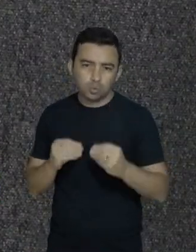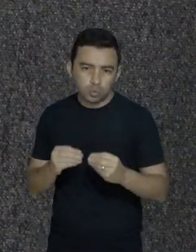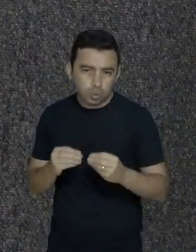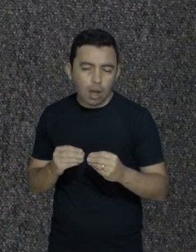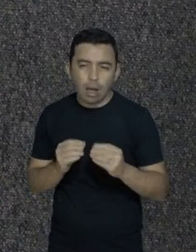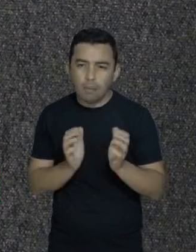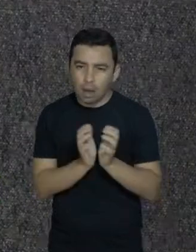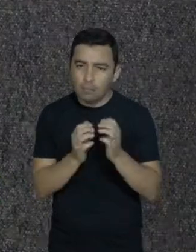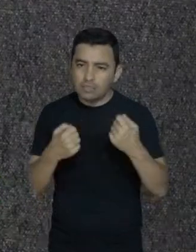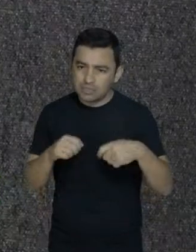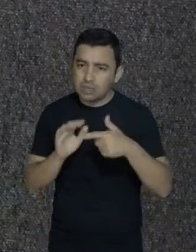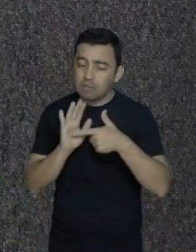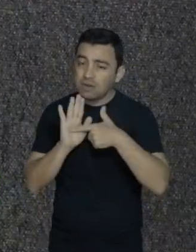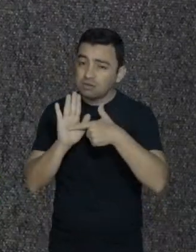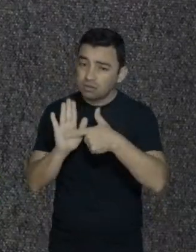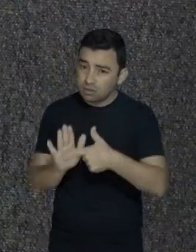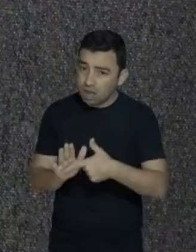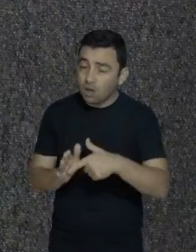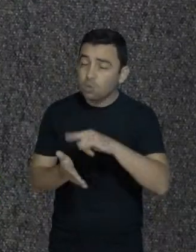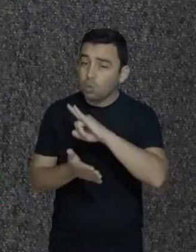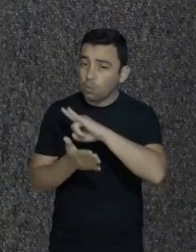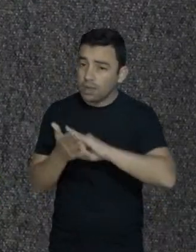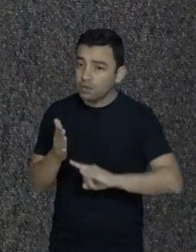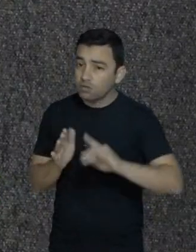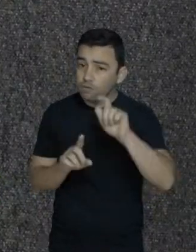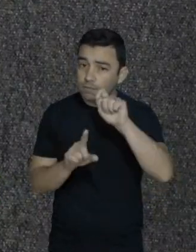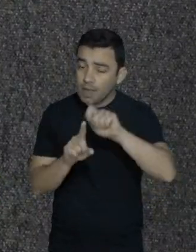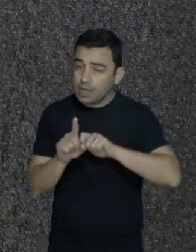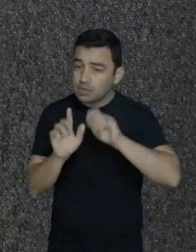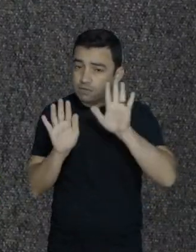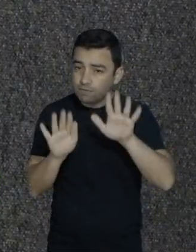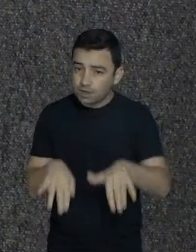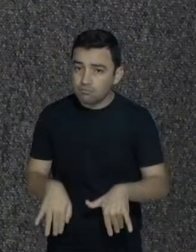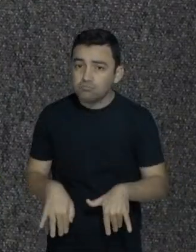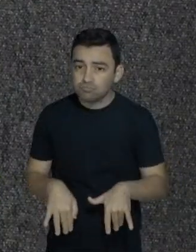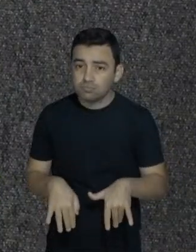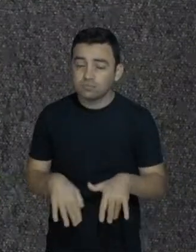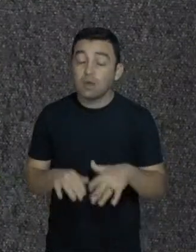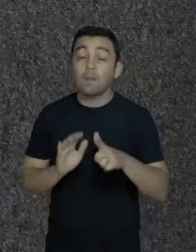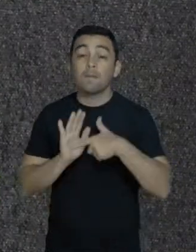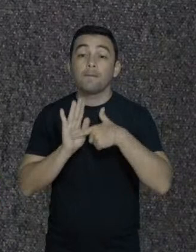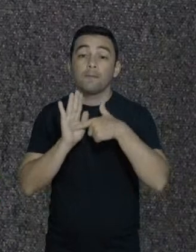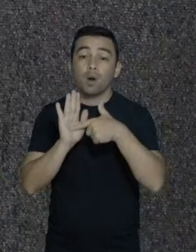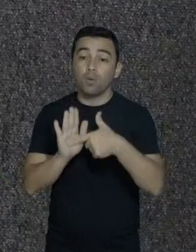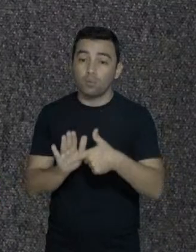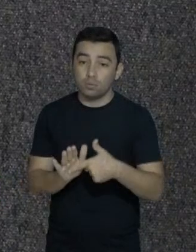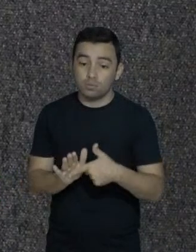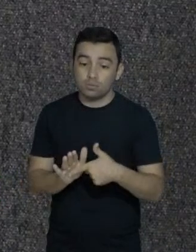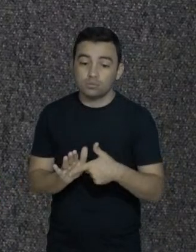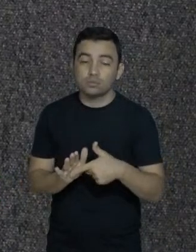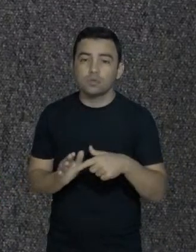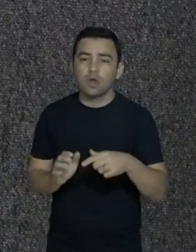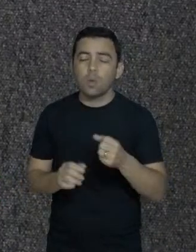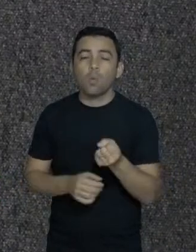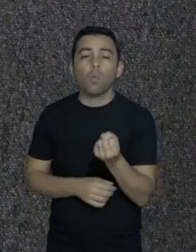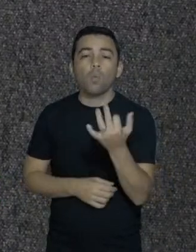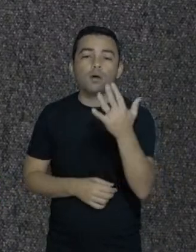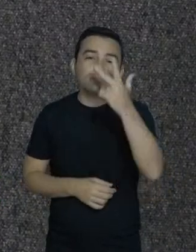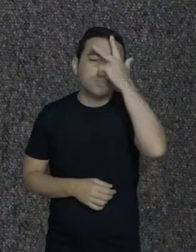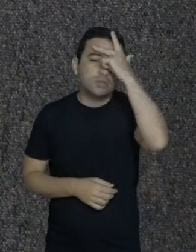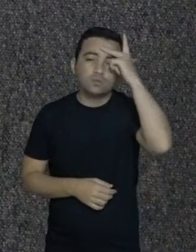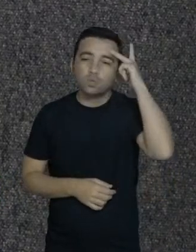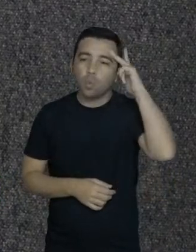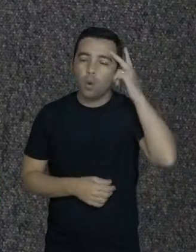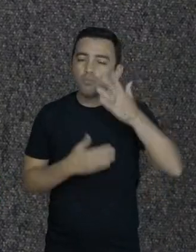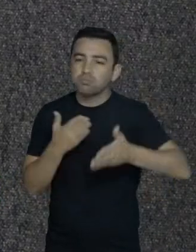apresentar um documento final do mês é mostrando quantas pessoas estão sendo